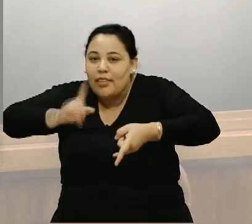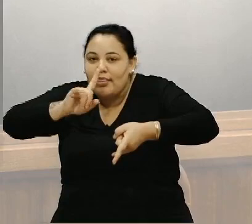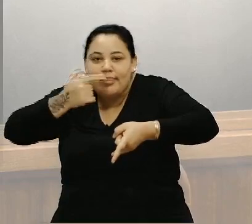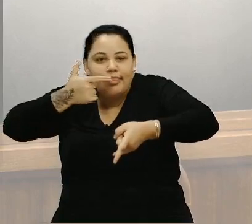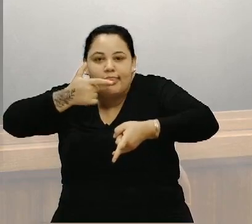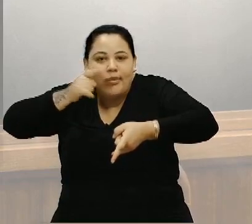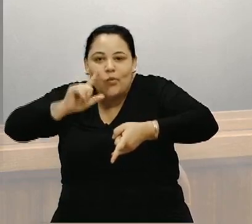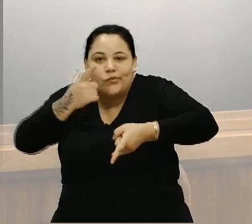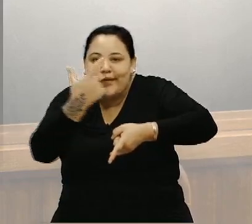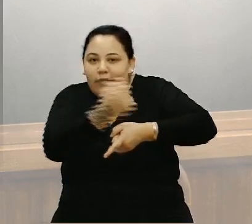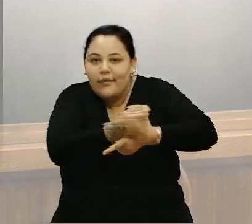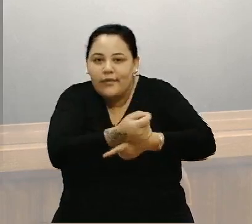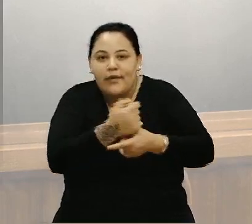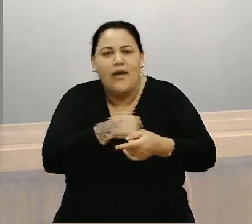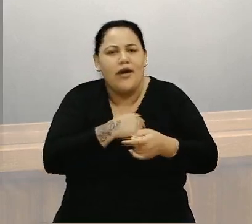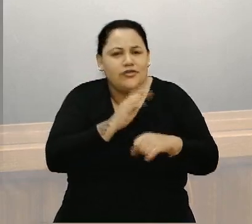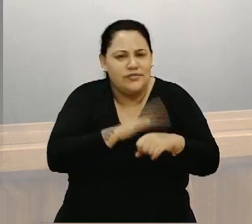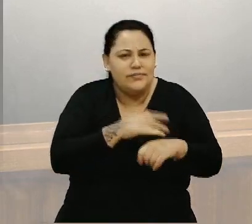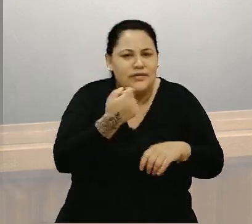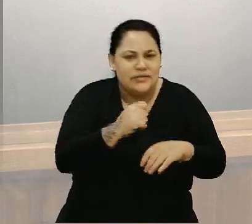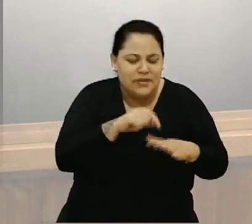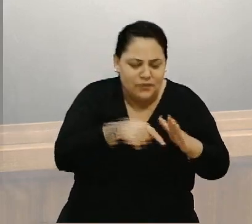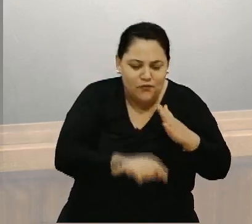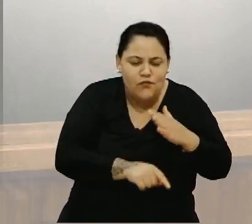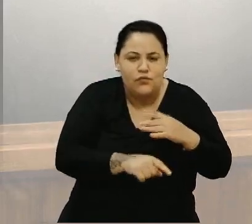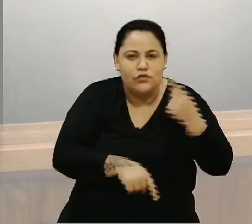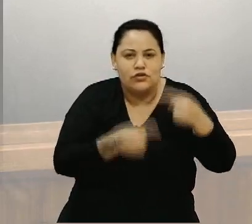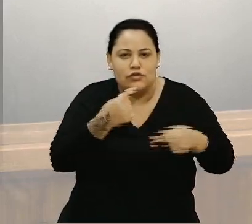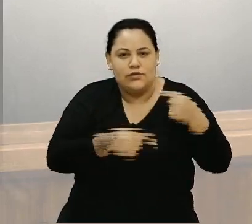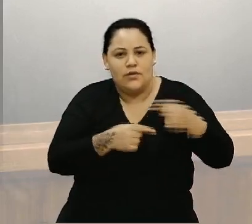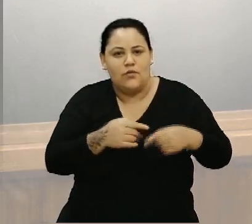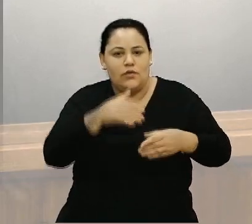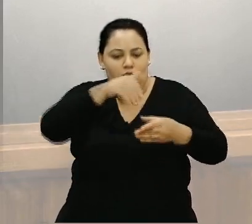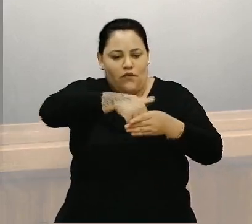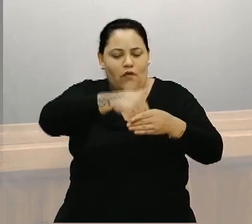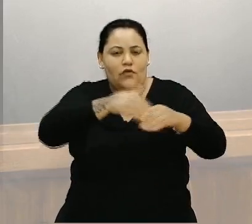que aprofundar esse debate. Votaremos favorável no momento oportuno.